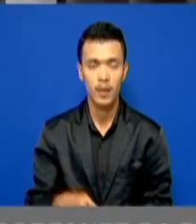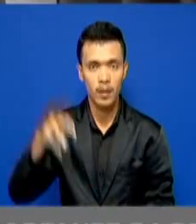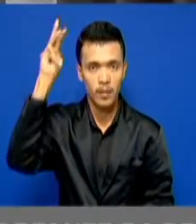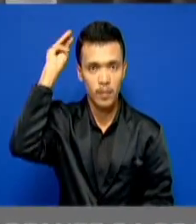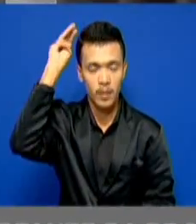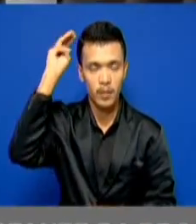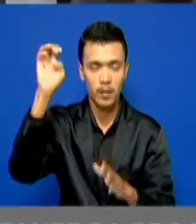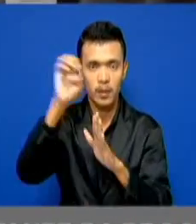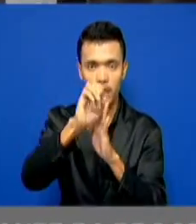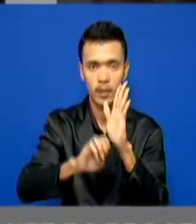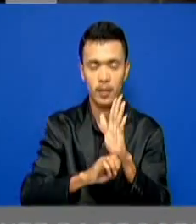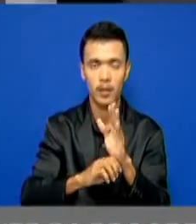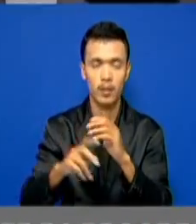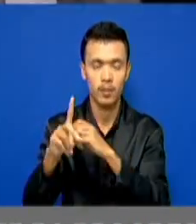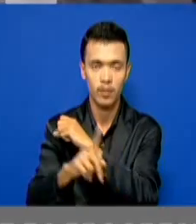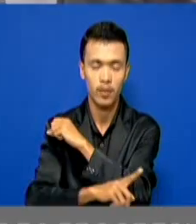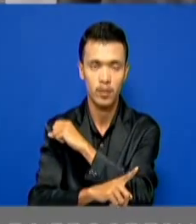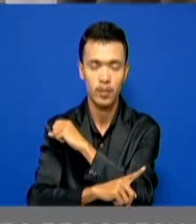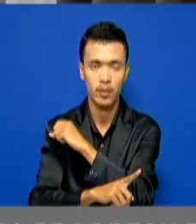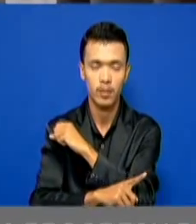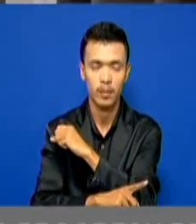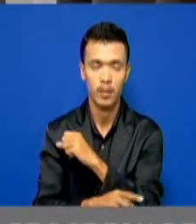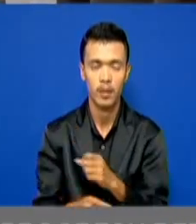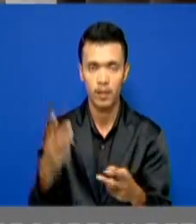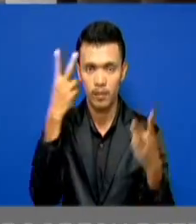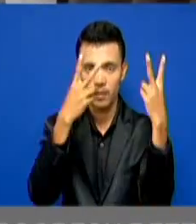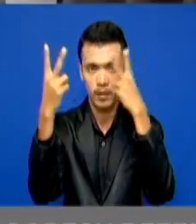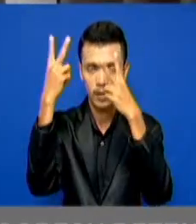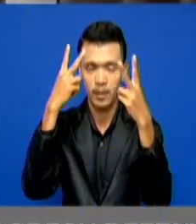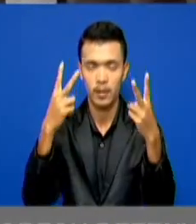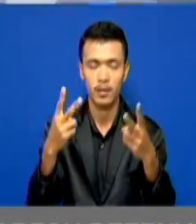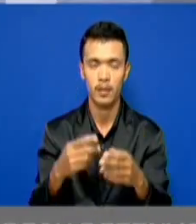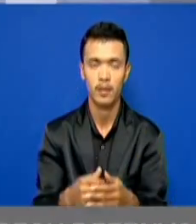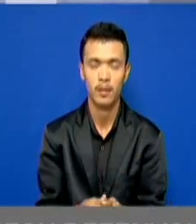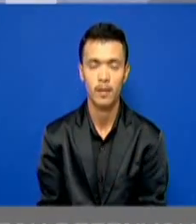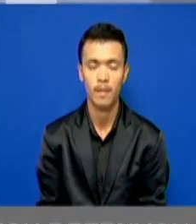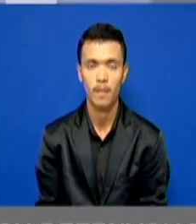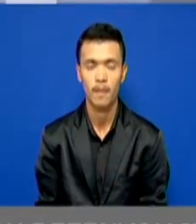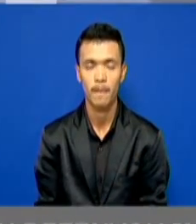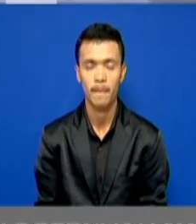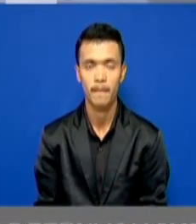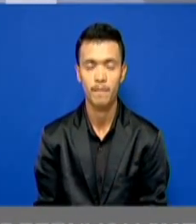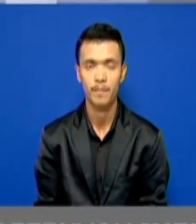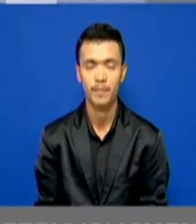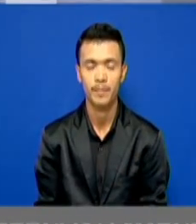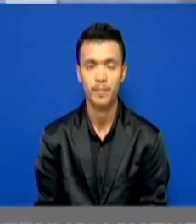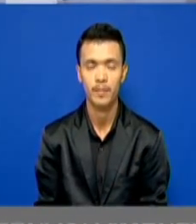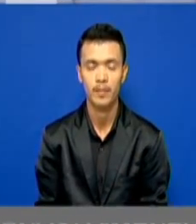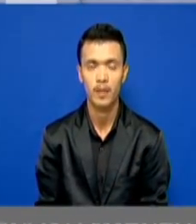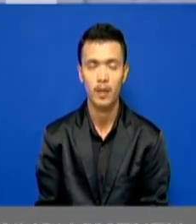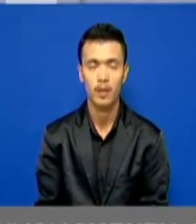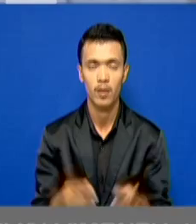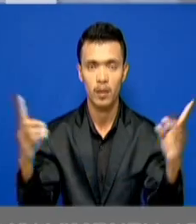Ministro Estado, Negócio Estrangeiro, Portugal, visita a Câmara Eclesiástica Arquidiocese Metropolitana Dili,